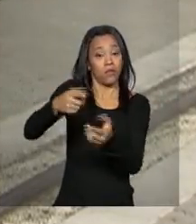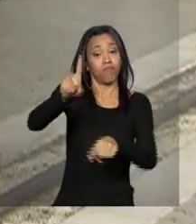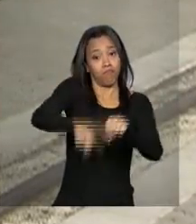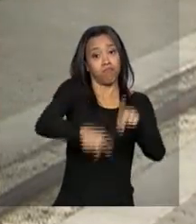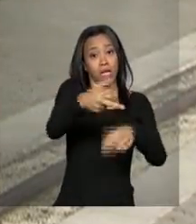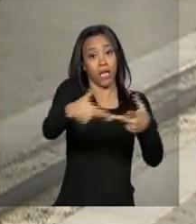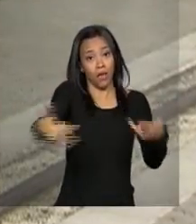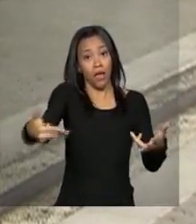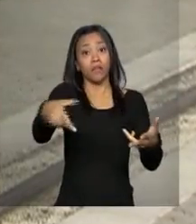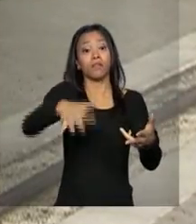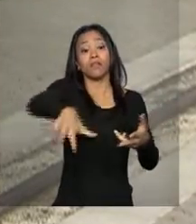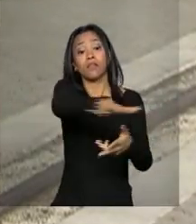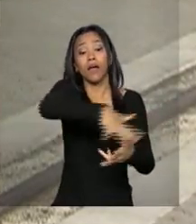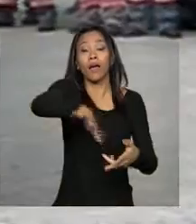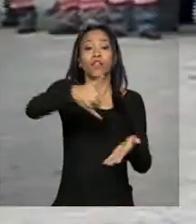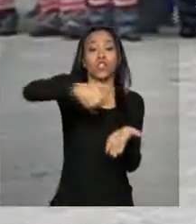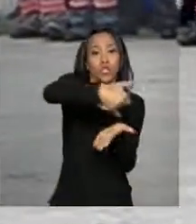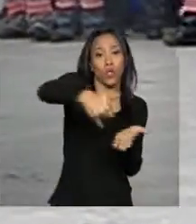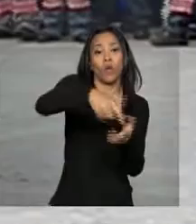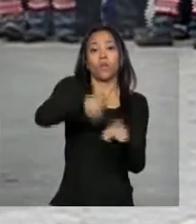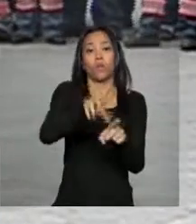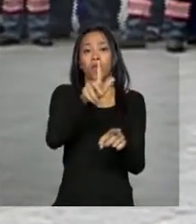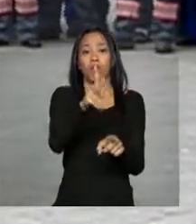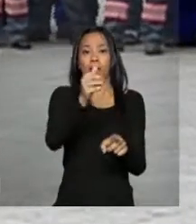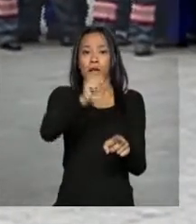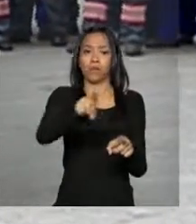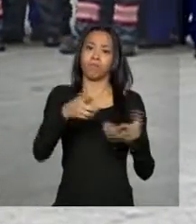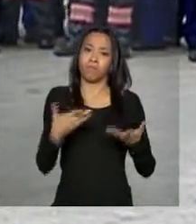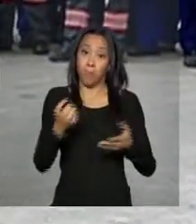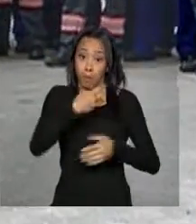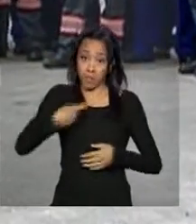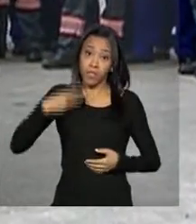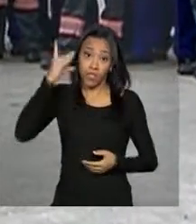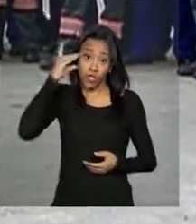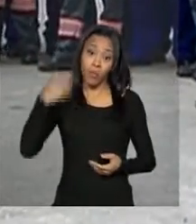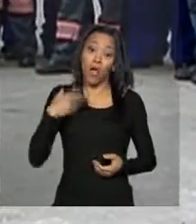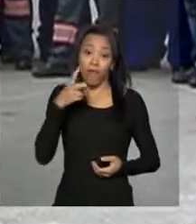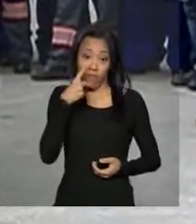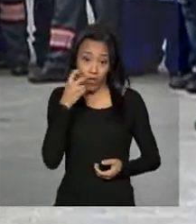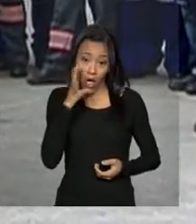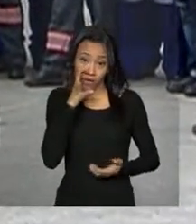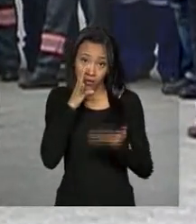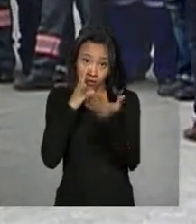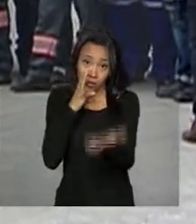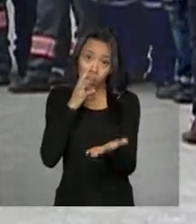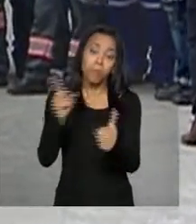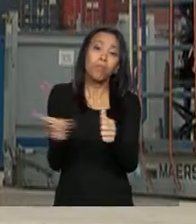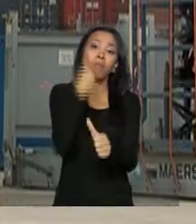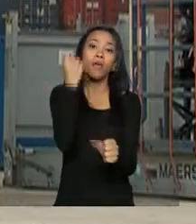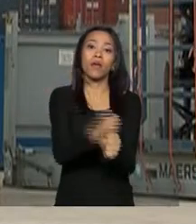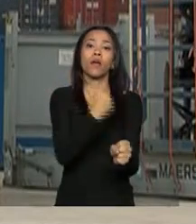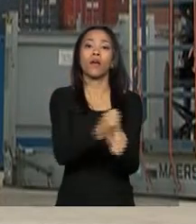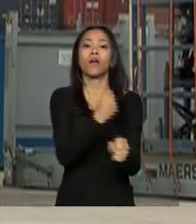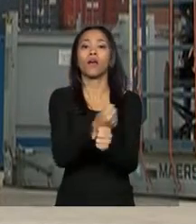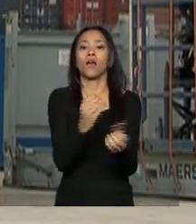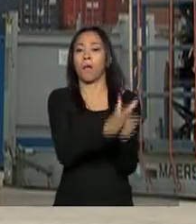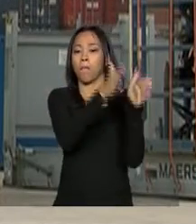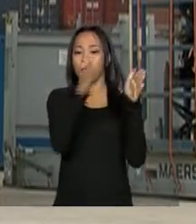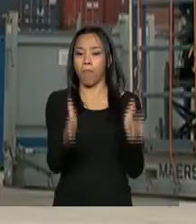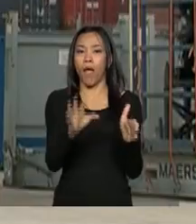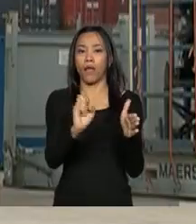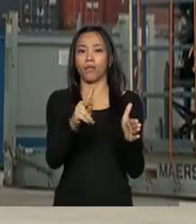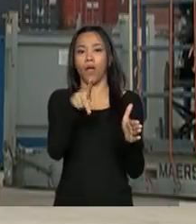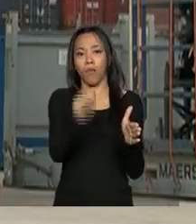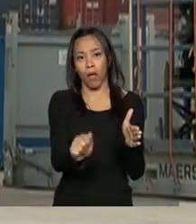matéria-prima para o setor de óleo e gás. A presidenta Dilma Rousseff acompanhou a entrega da primeira etapa das obras, que contam com 3